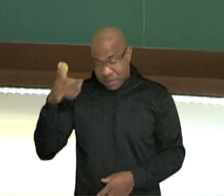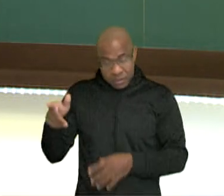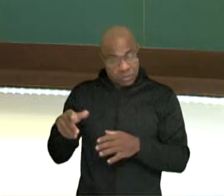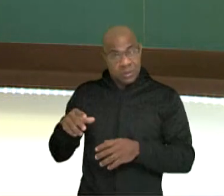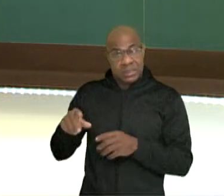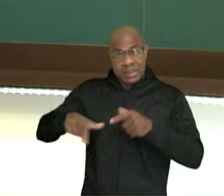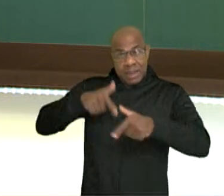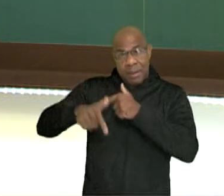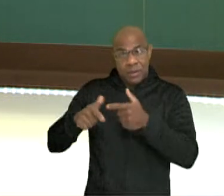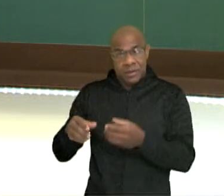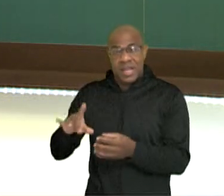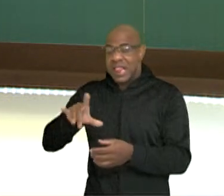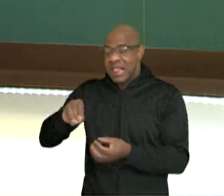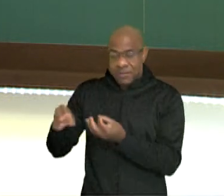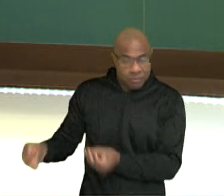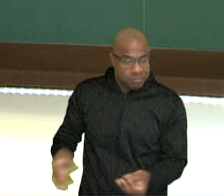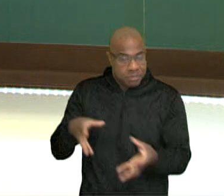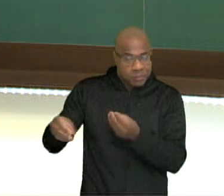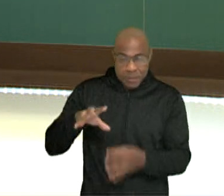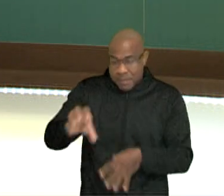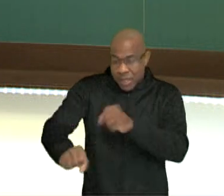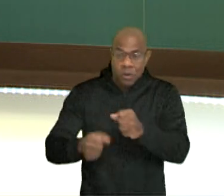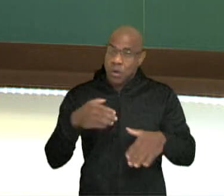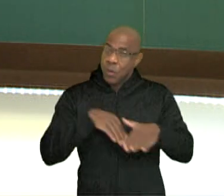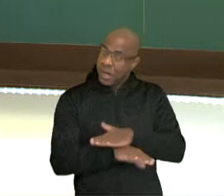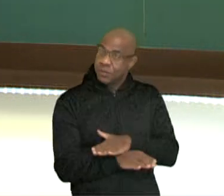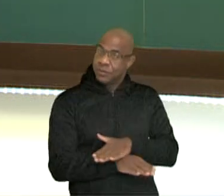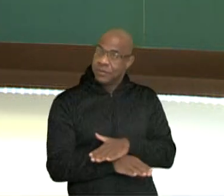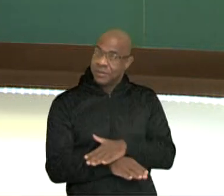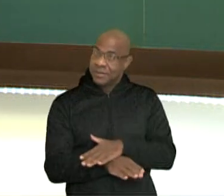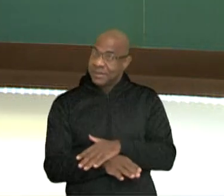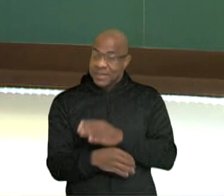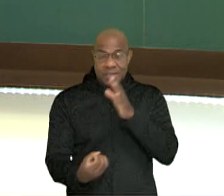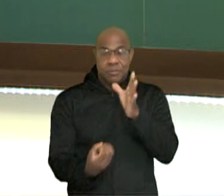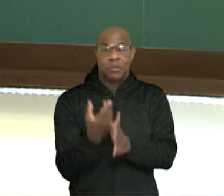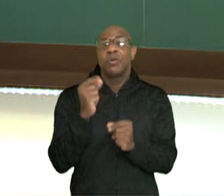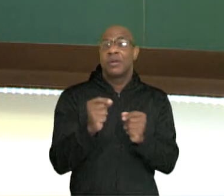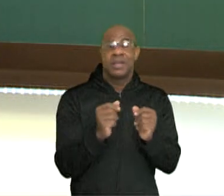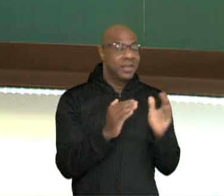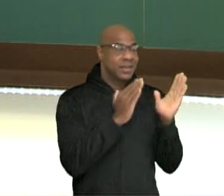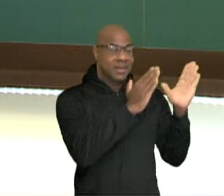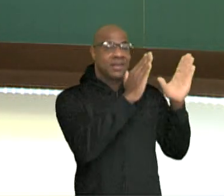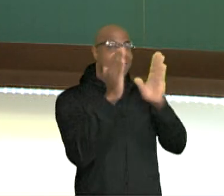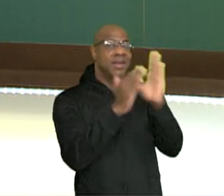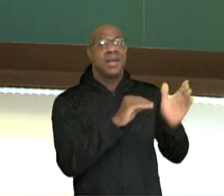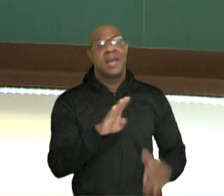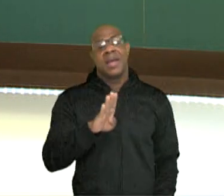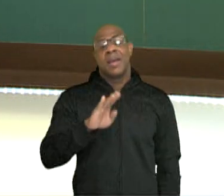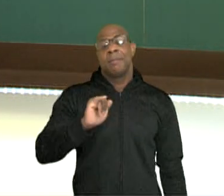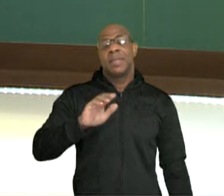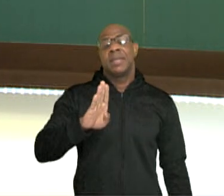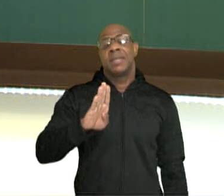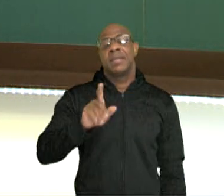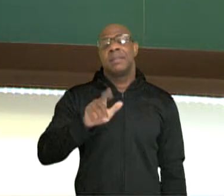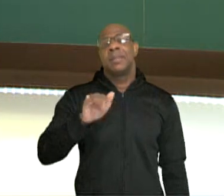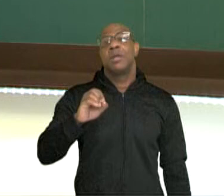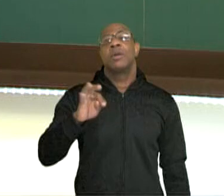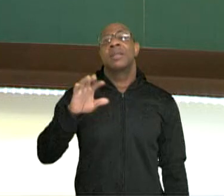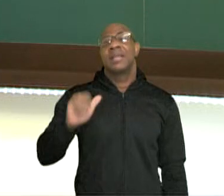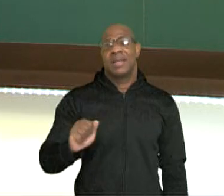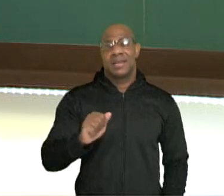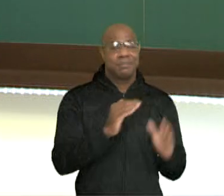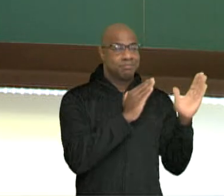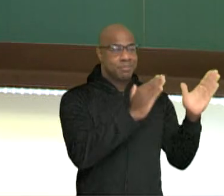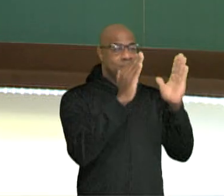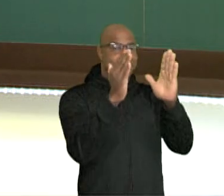úteis ali para aquela comunidade, né? Então, acabaram ali, inicialmente, eram apenas para os coletores, mas